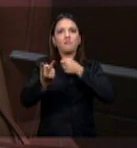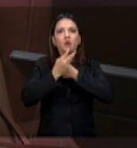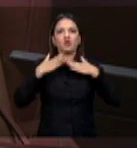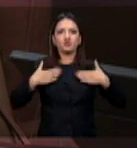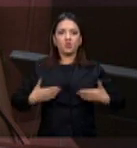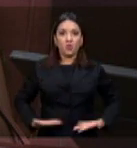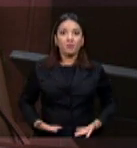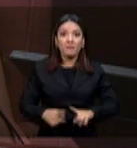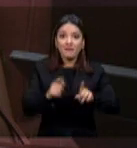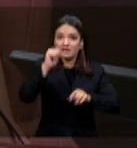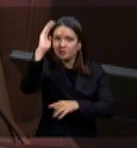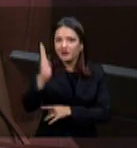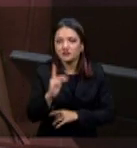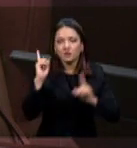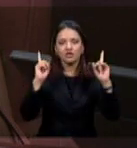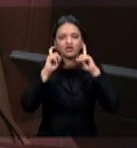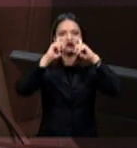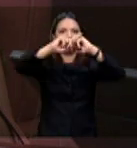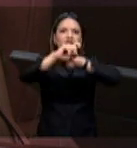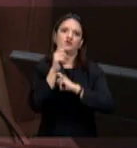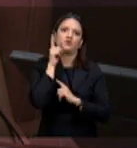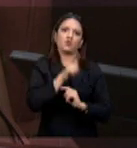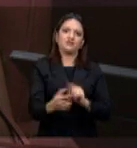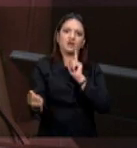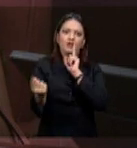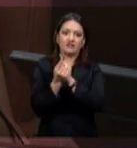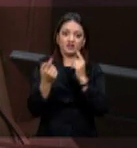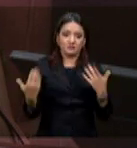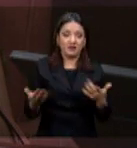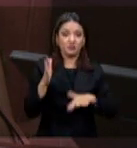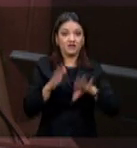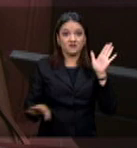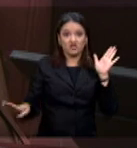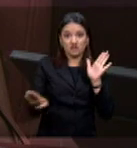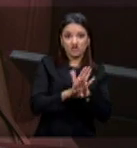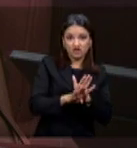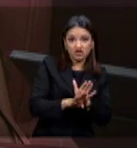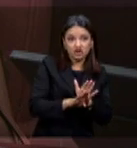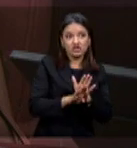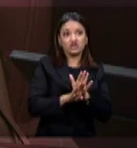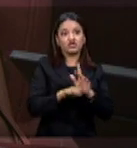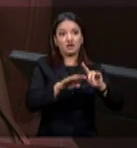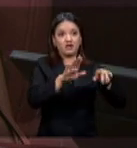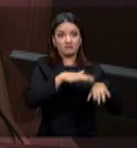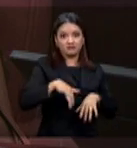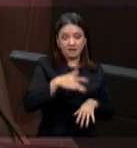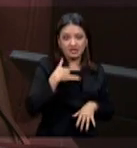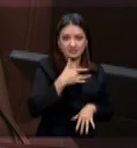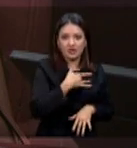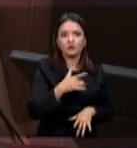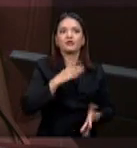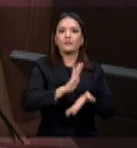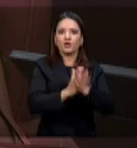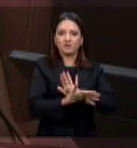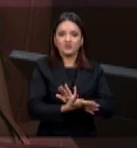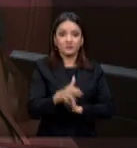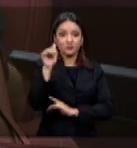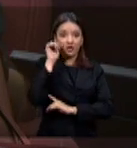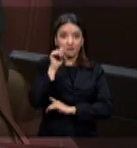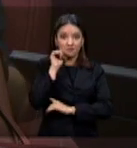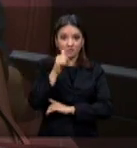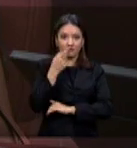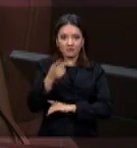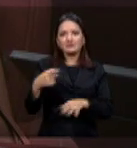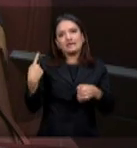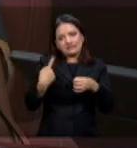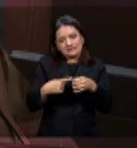esse atendimento, sofrem preconceito muitas vezes nas unidades de saúde. Essa, a Fernanda, que eu entrevistei, ela peregrinou, como era uma